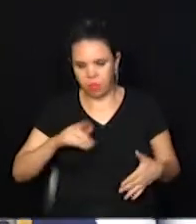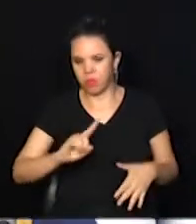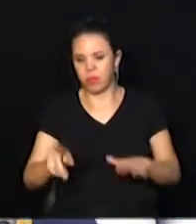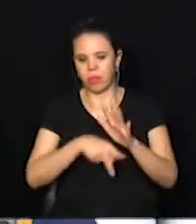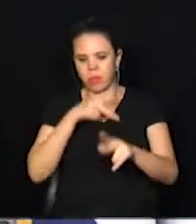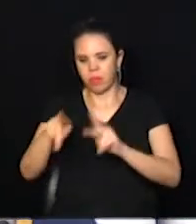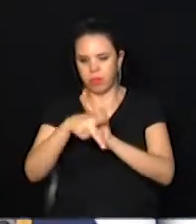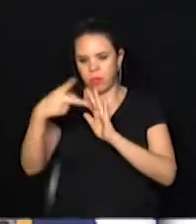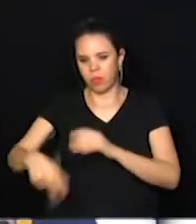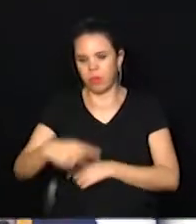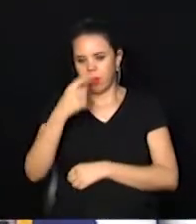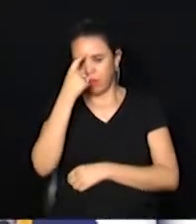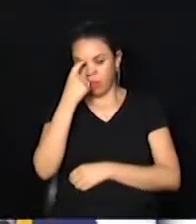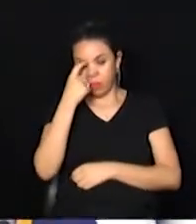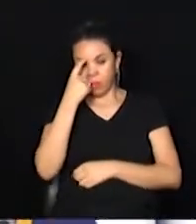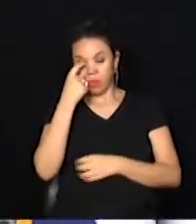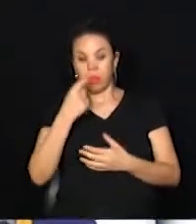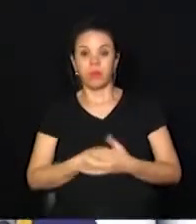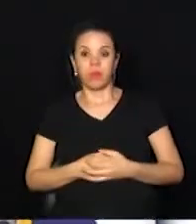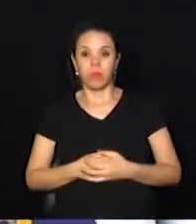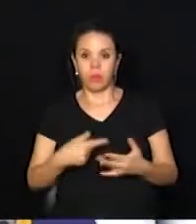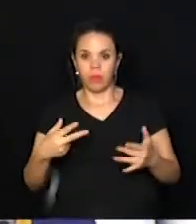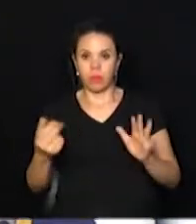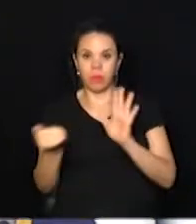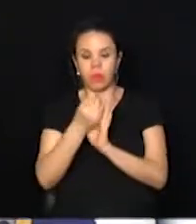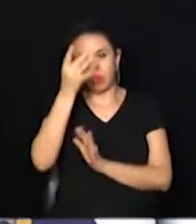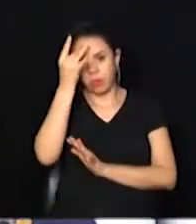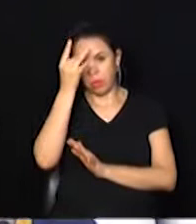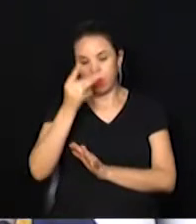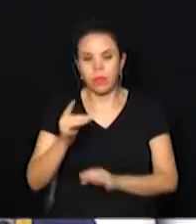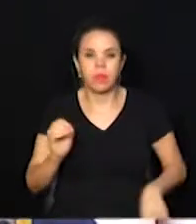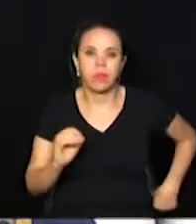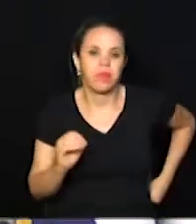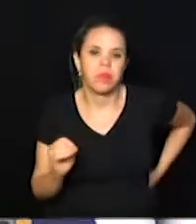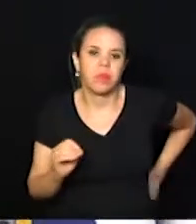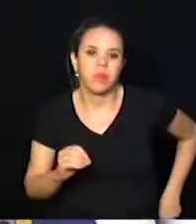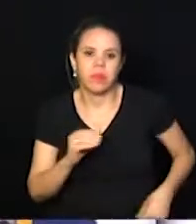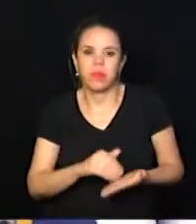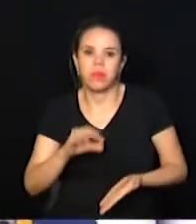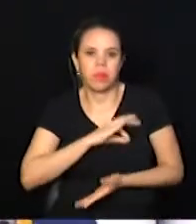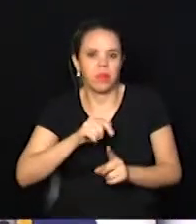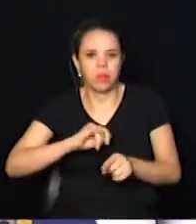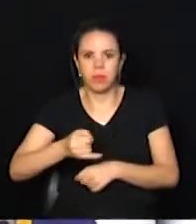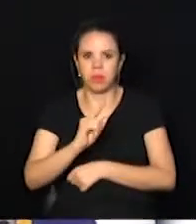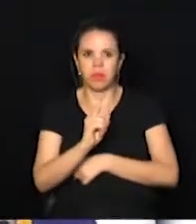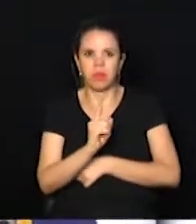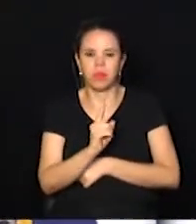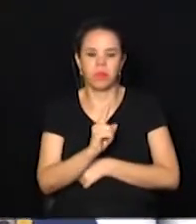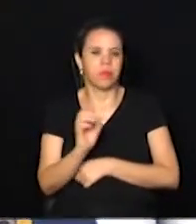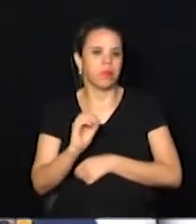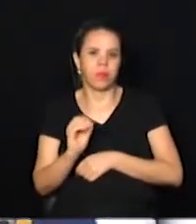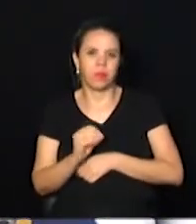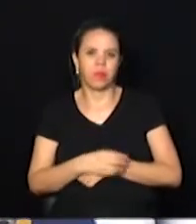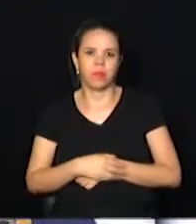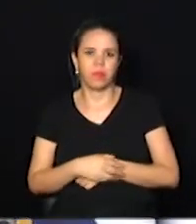povo. A outra coisa que marcou, nenhum secretário recebeu salário em janeiro. Nenhum.